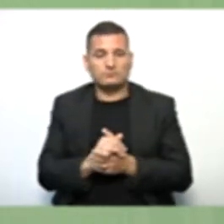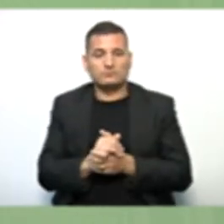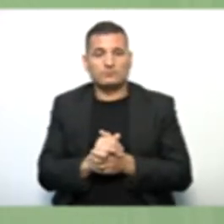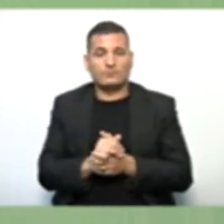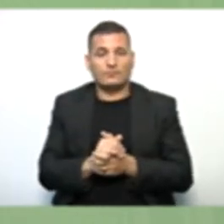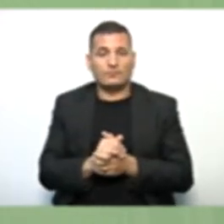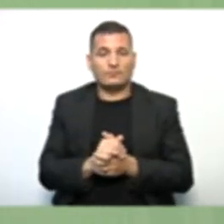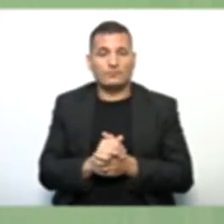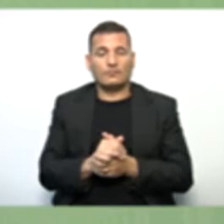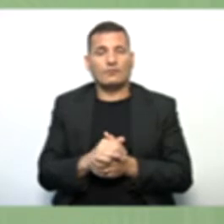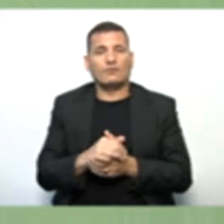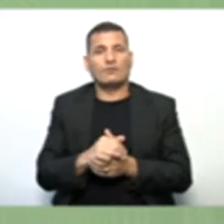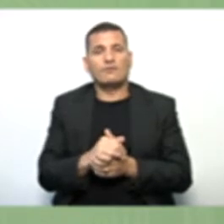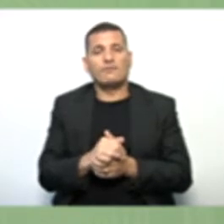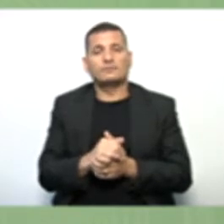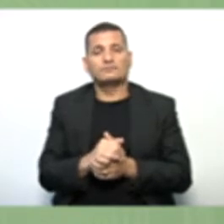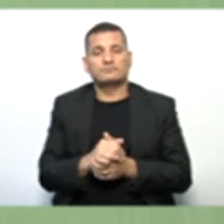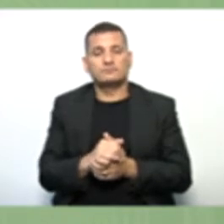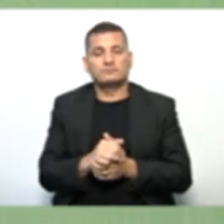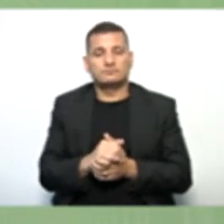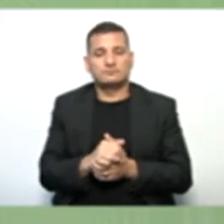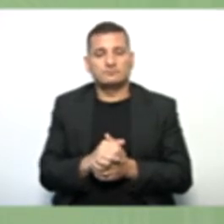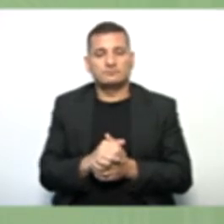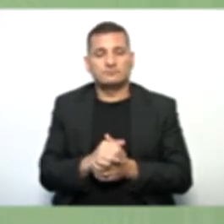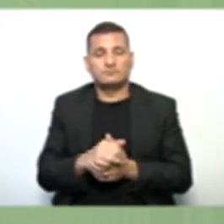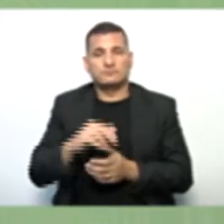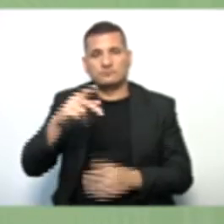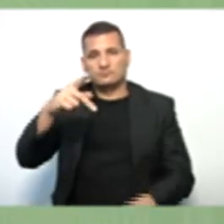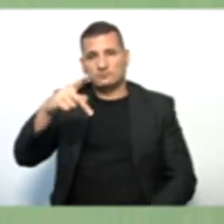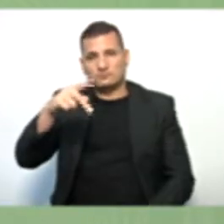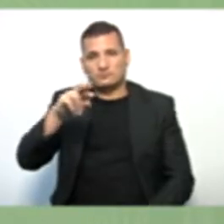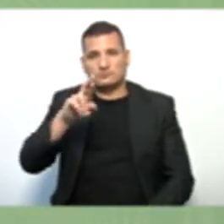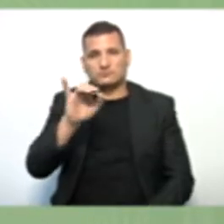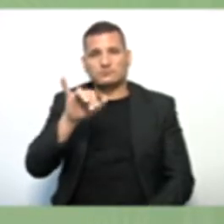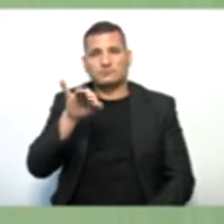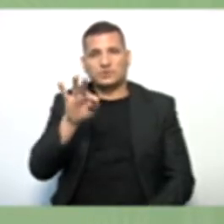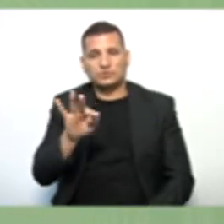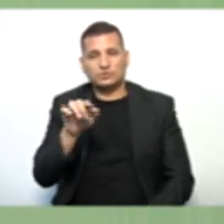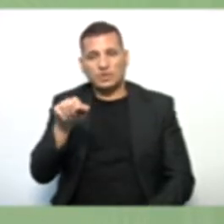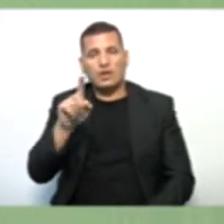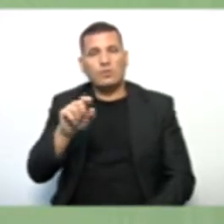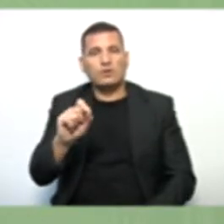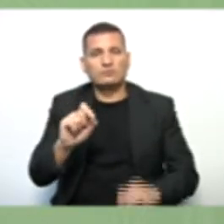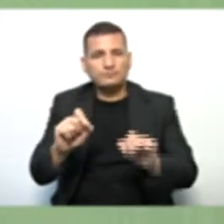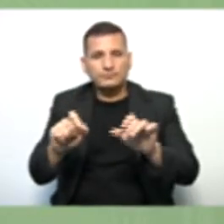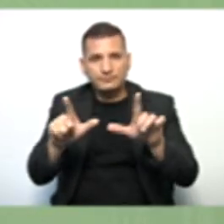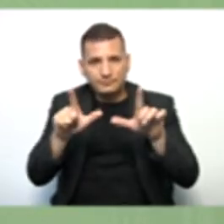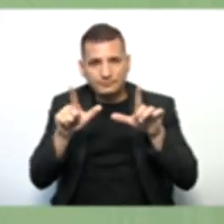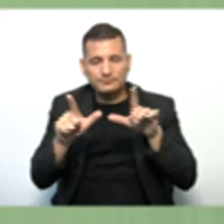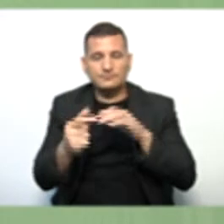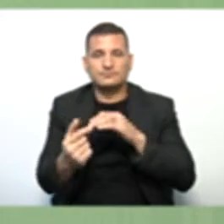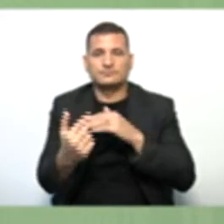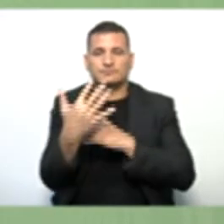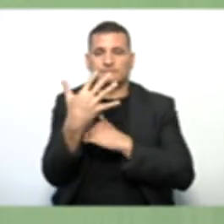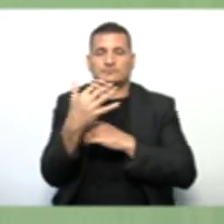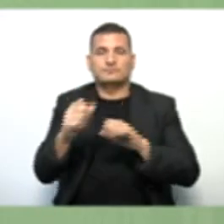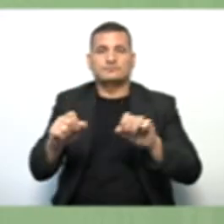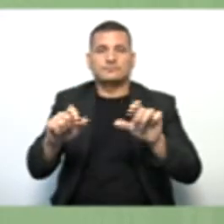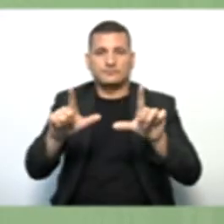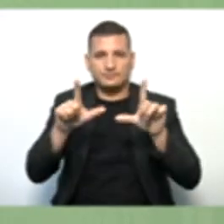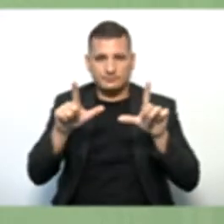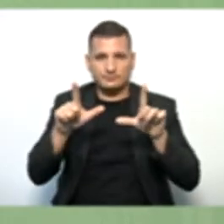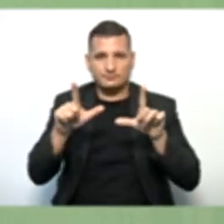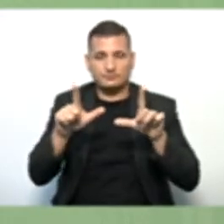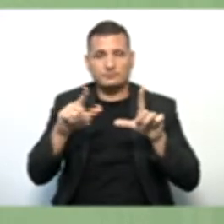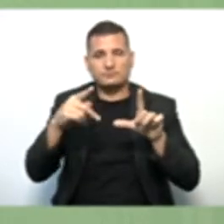o meu print. Eu vou colocar o PR aqui, que é para dar um print. Tá? É a minha saída, pessoal. Entrada, processamento